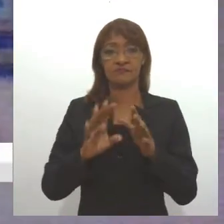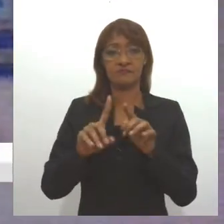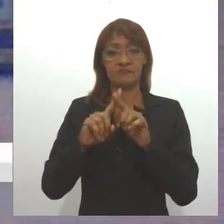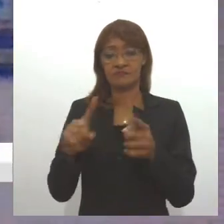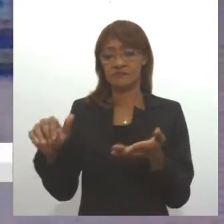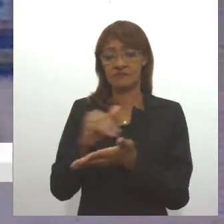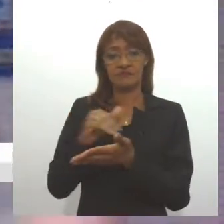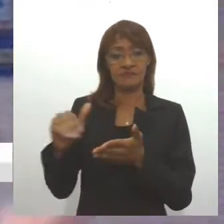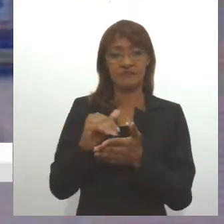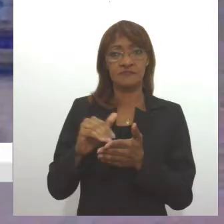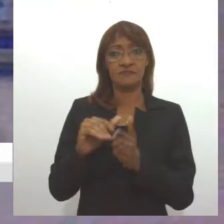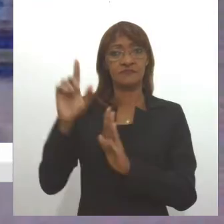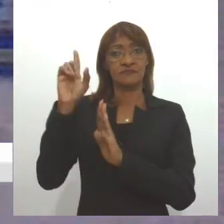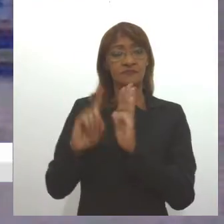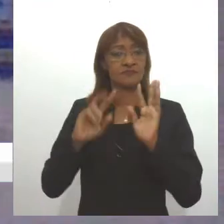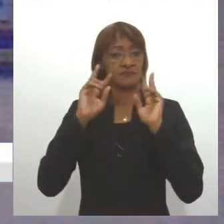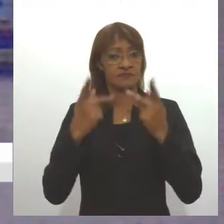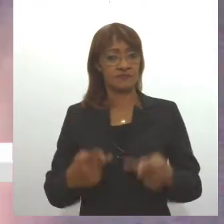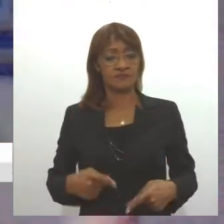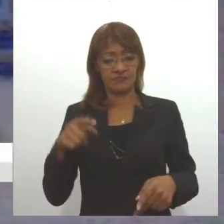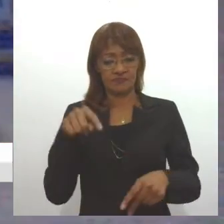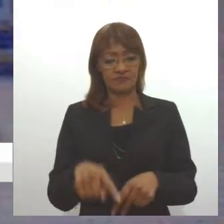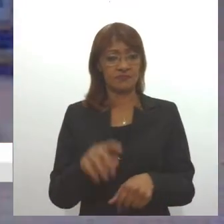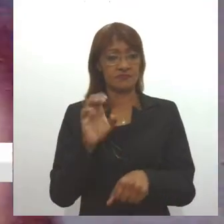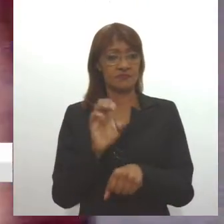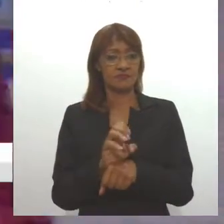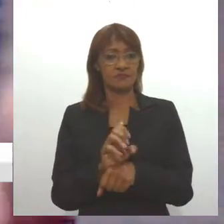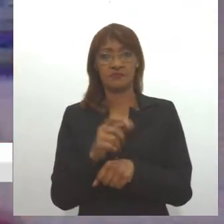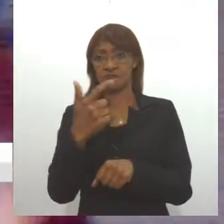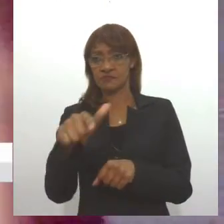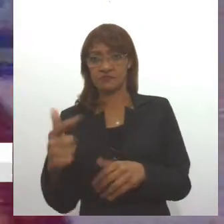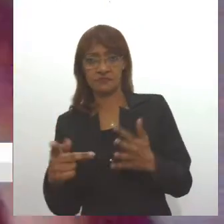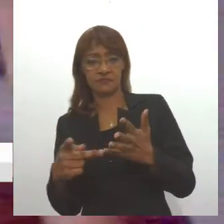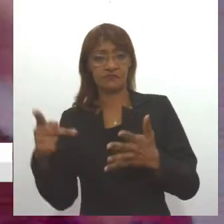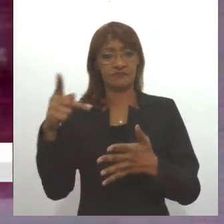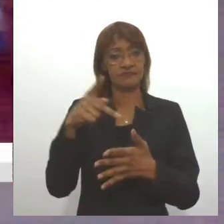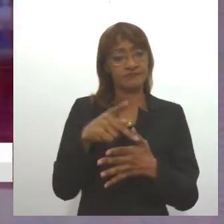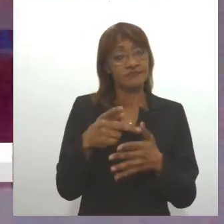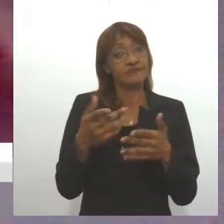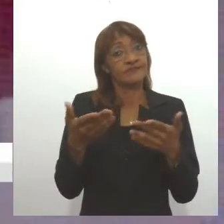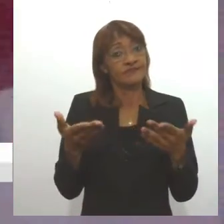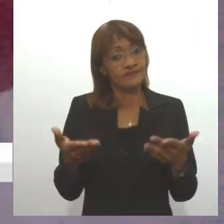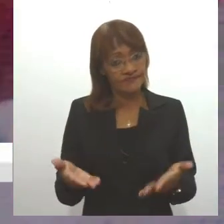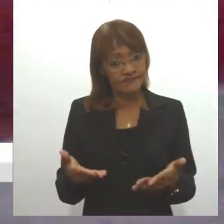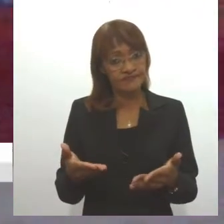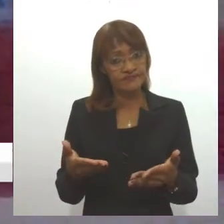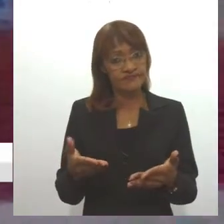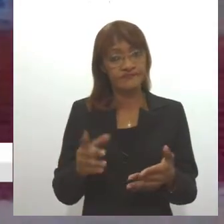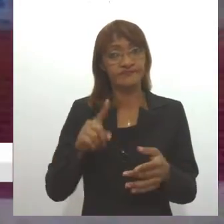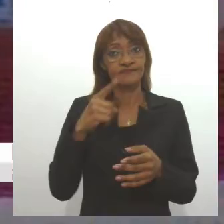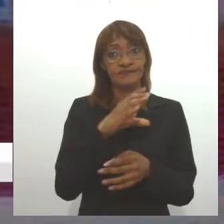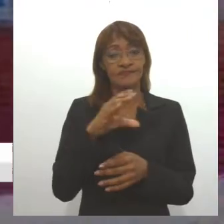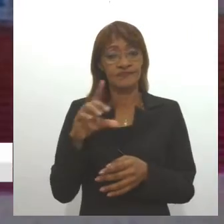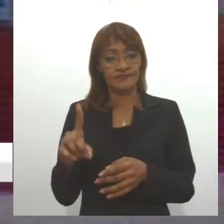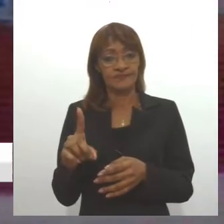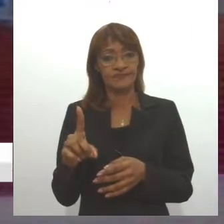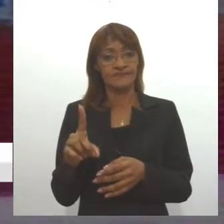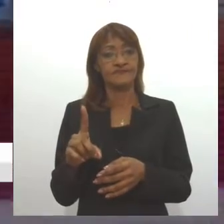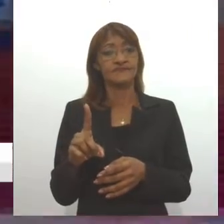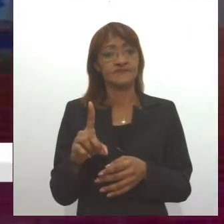a política de Direitos Humanos nesse estado não passou a ser prioridade, e aí isso indo com a coordenação dentro